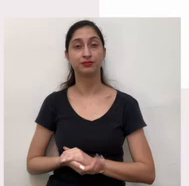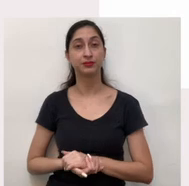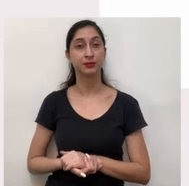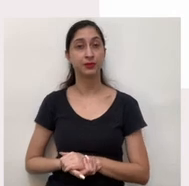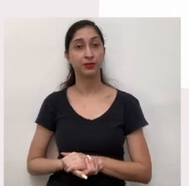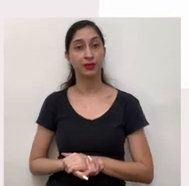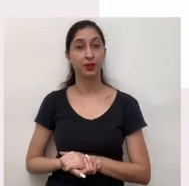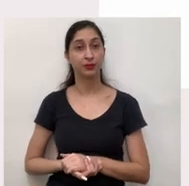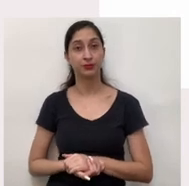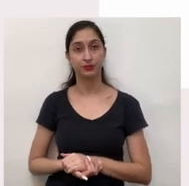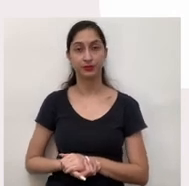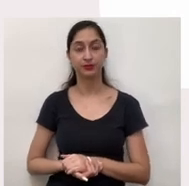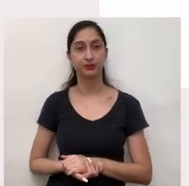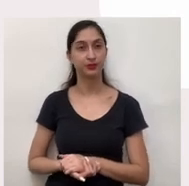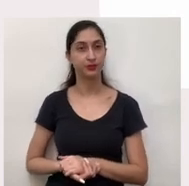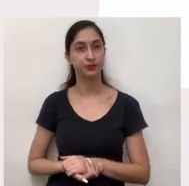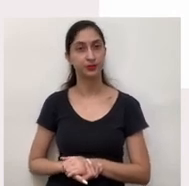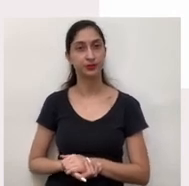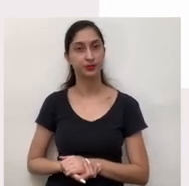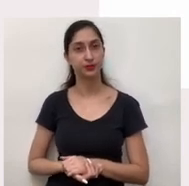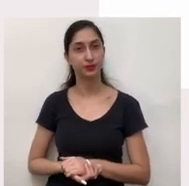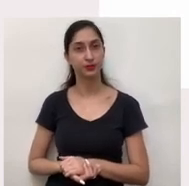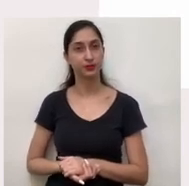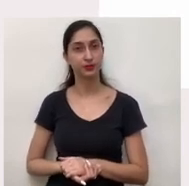eu ia dizendo, né, que